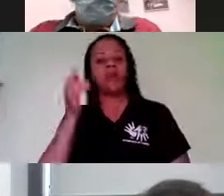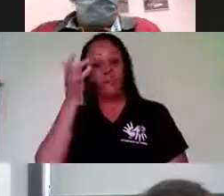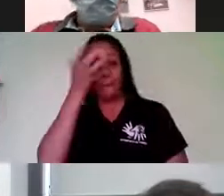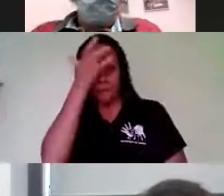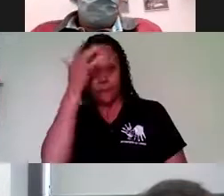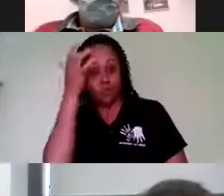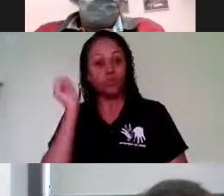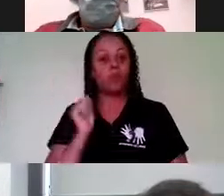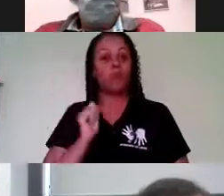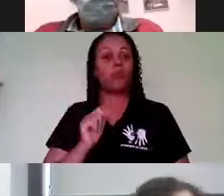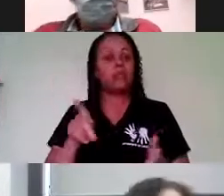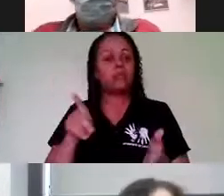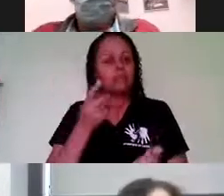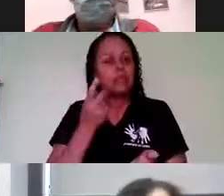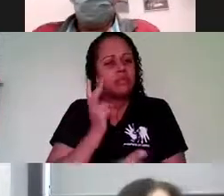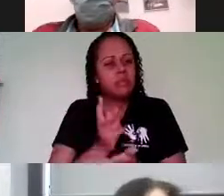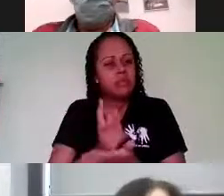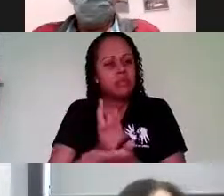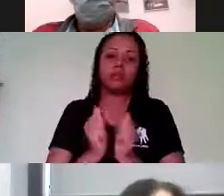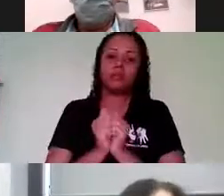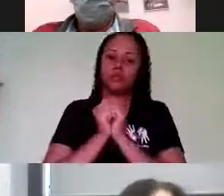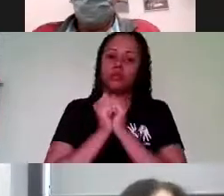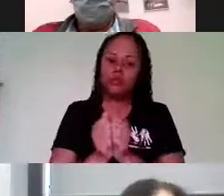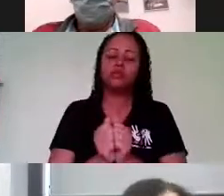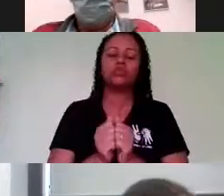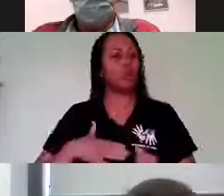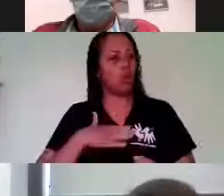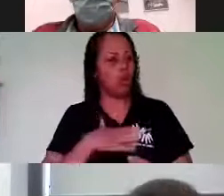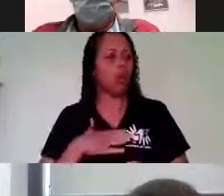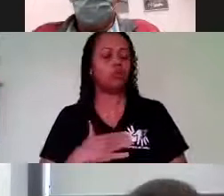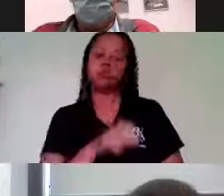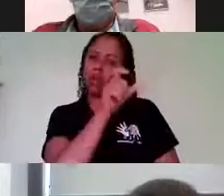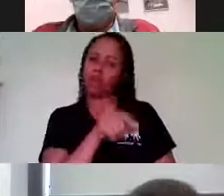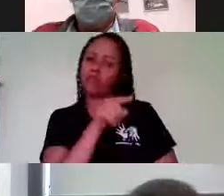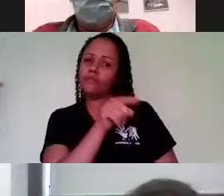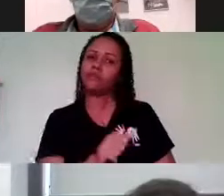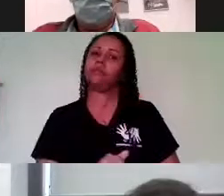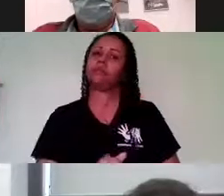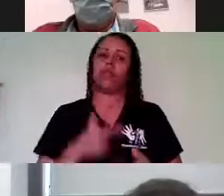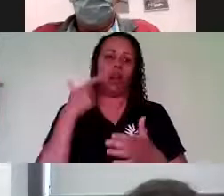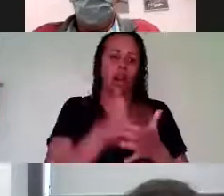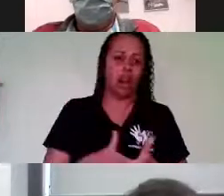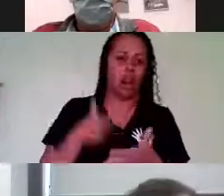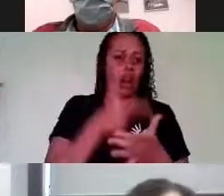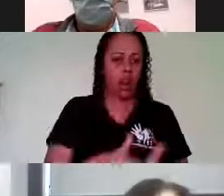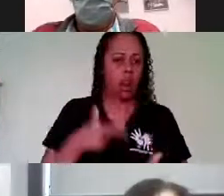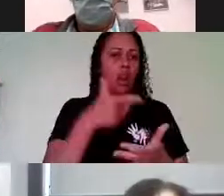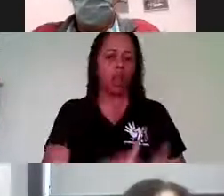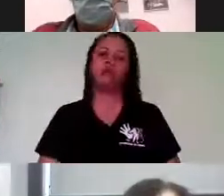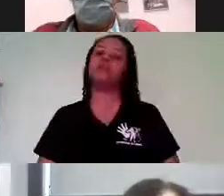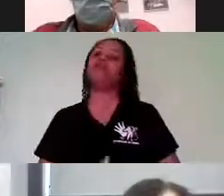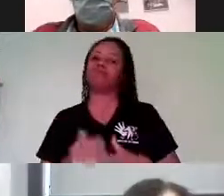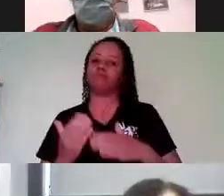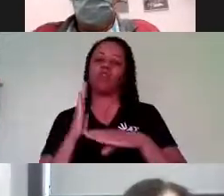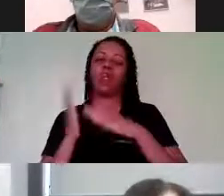pegar no pé. Então, eu gosto muito dela, que ela, né, Clemente, caramba, vamos lá. Né? E ela ajuda demais, já está aqui, foi uma